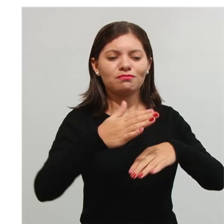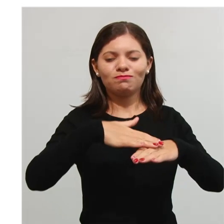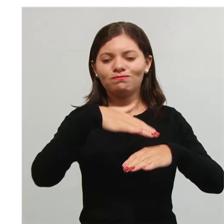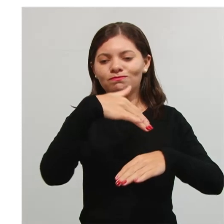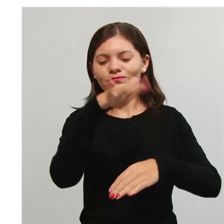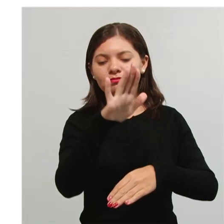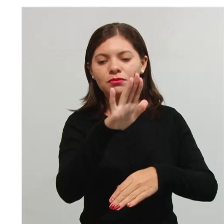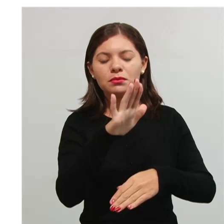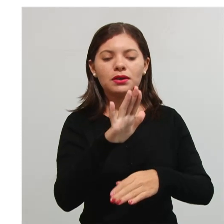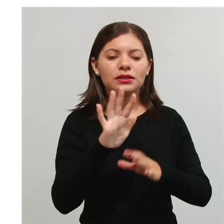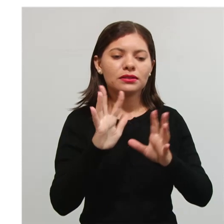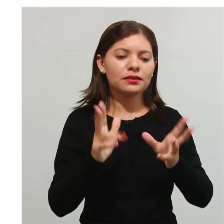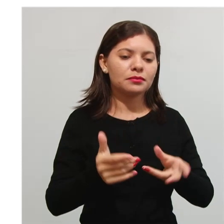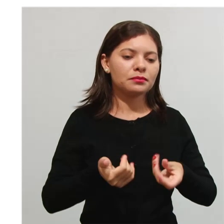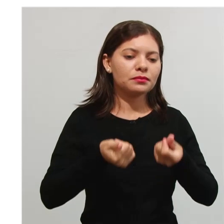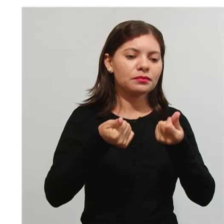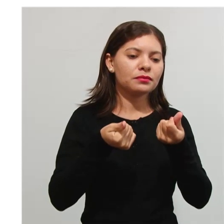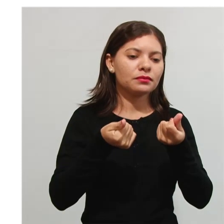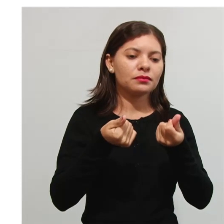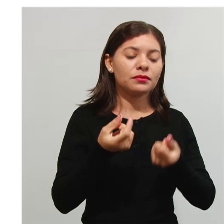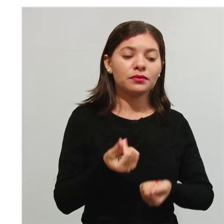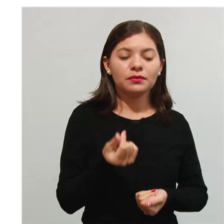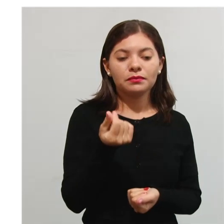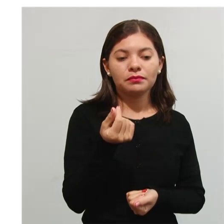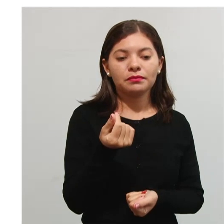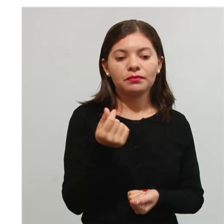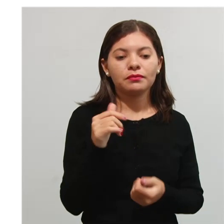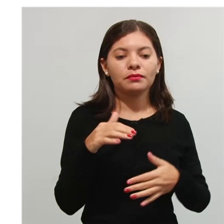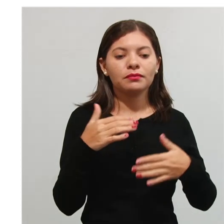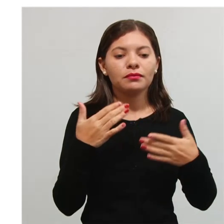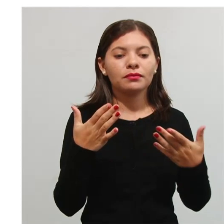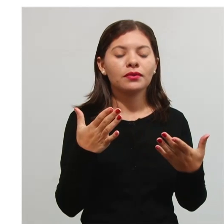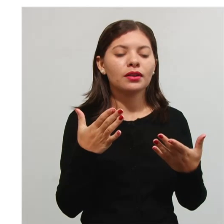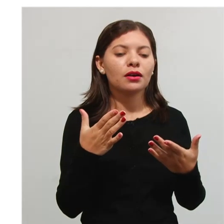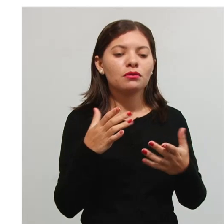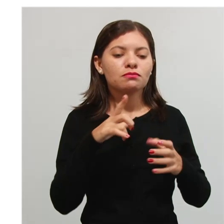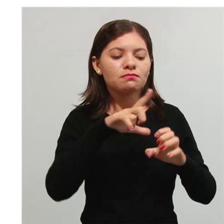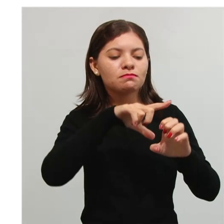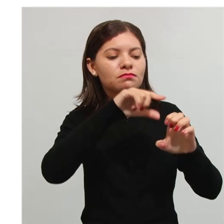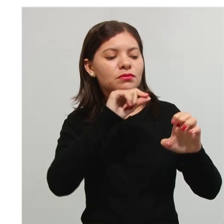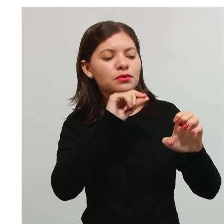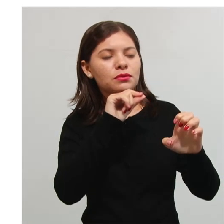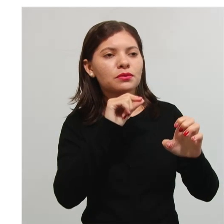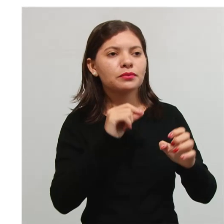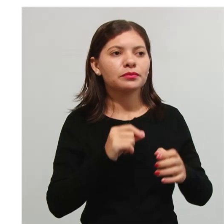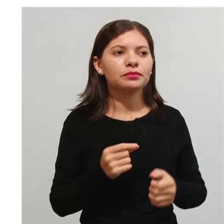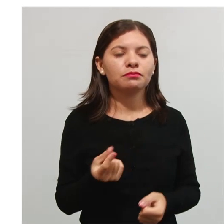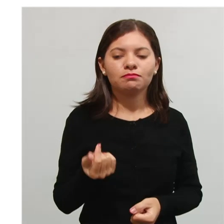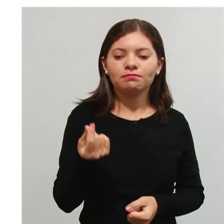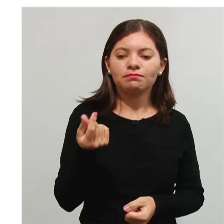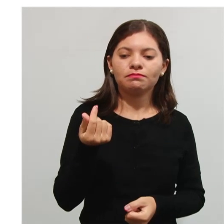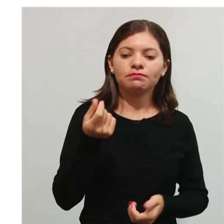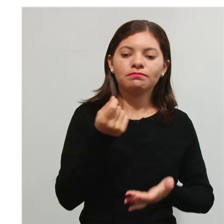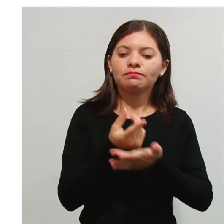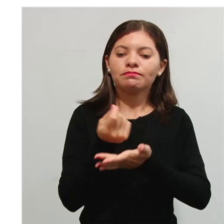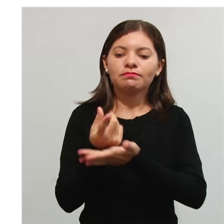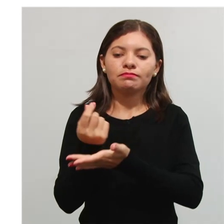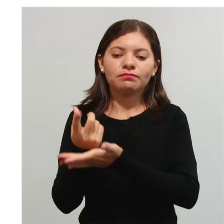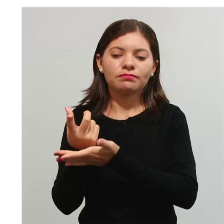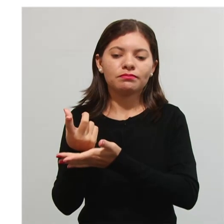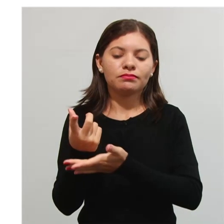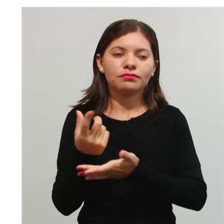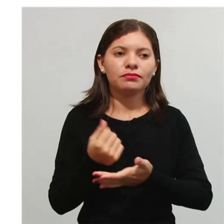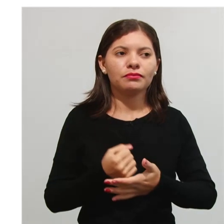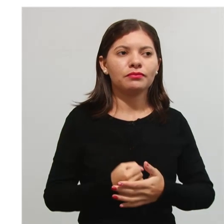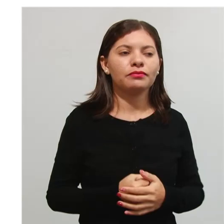da capacidade financeira. Então o empreendedor ele não vai gastar além daquilo que a empresa tem disponível para gastar. Não é uma